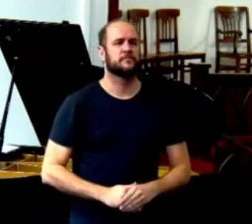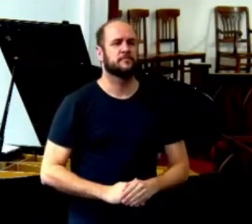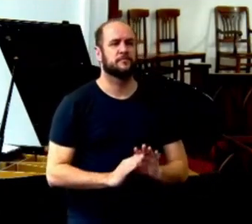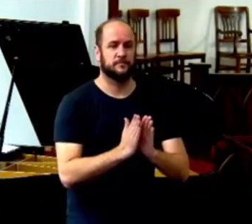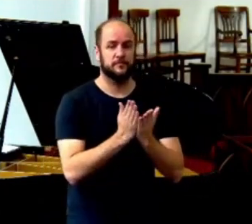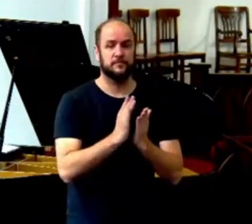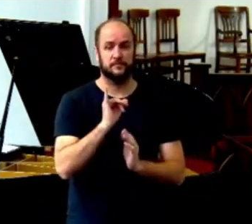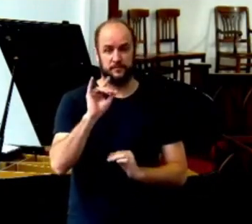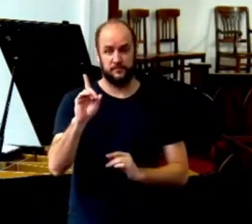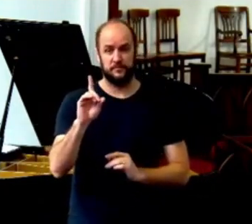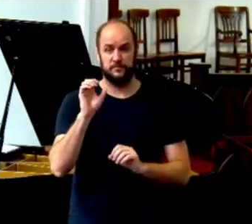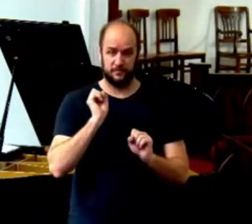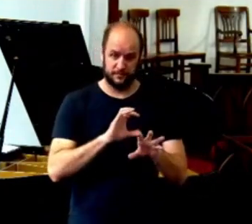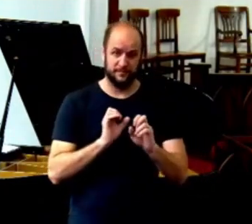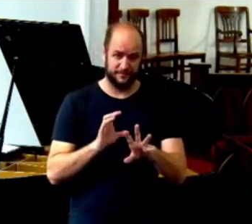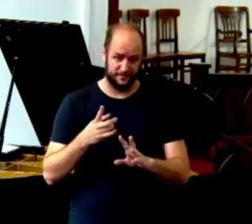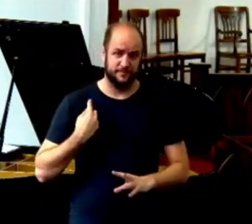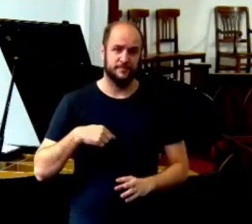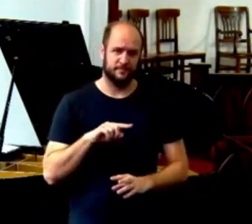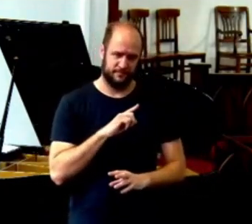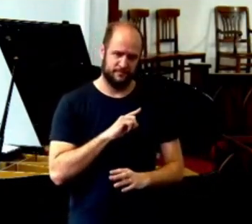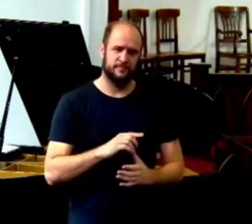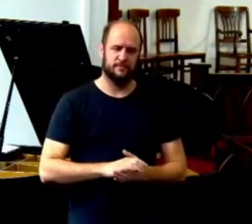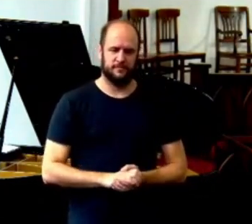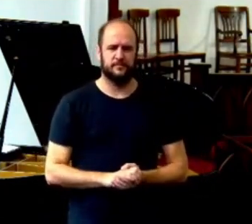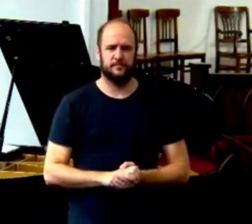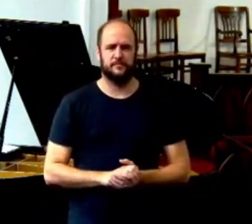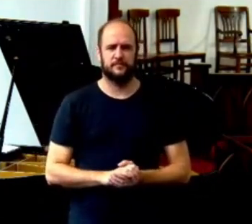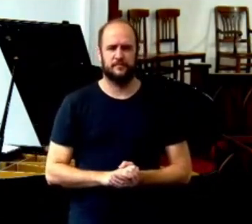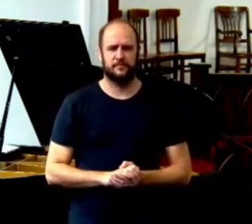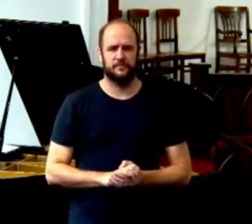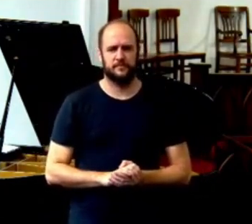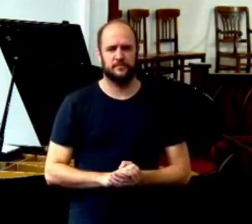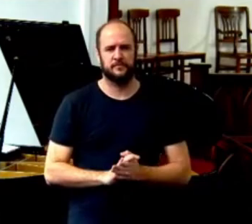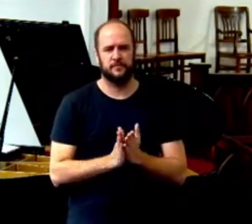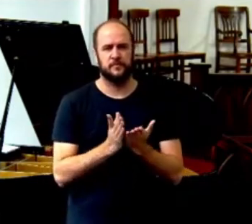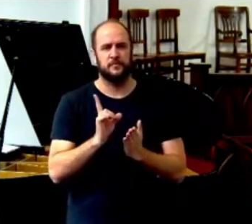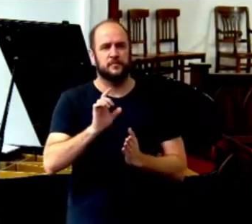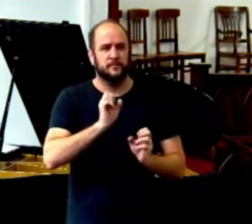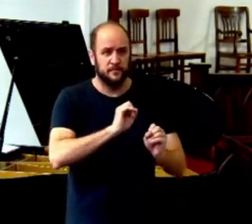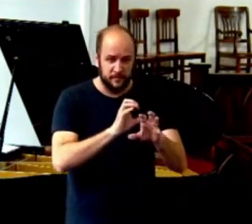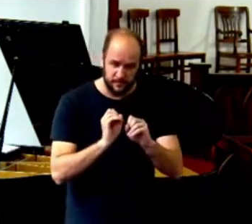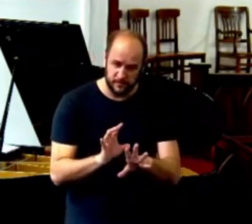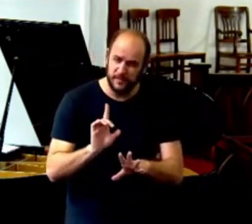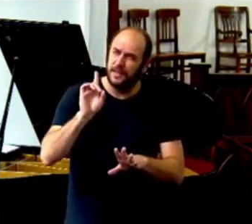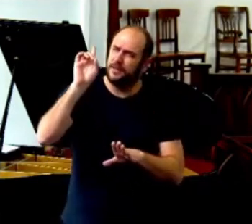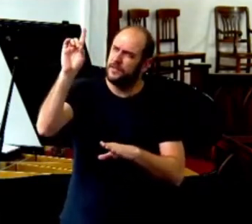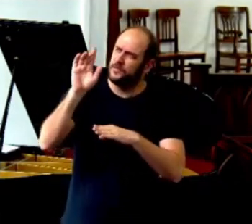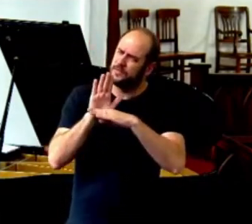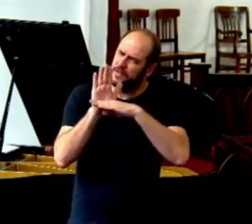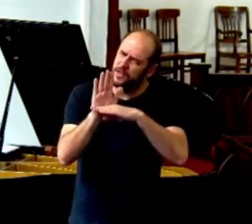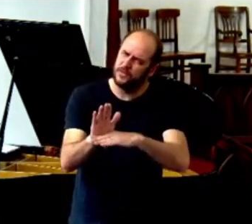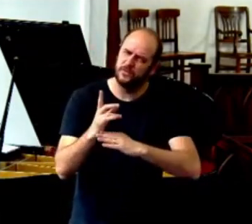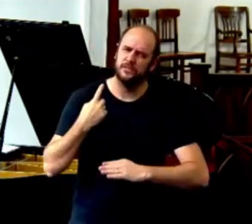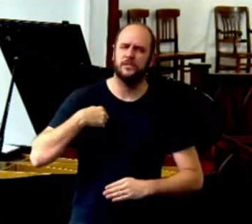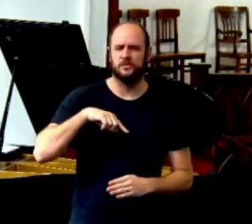É isso que o texto nos ensina, queridos irmãos. É isso que o texto nos ensina, que Deus nos